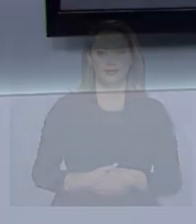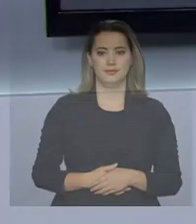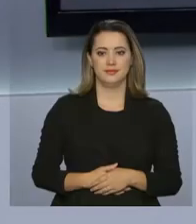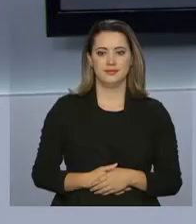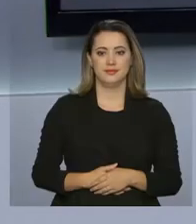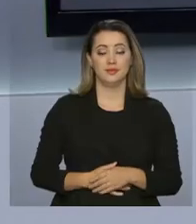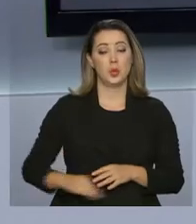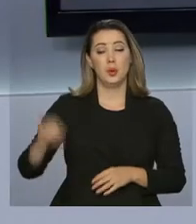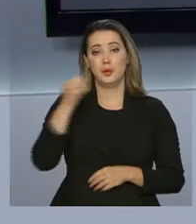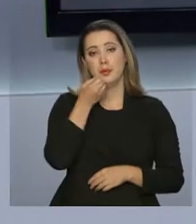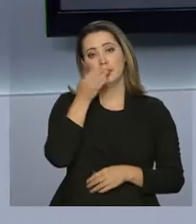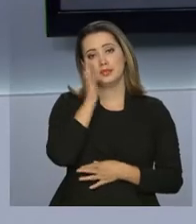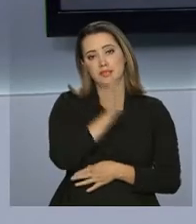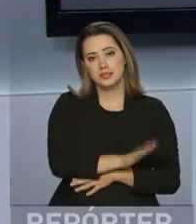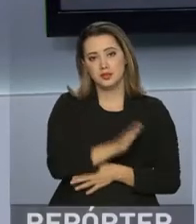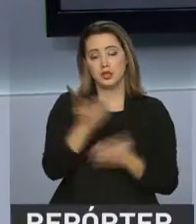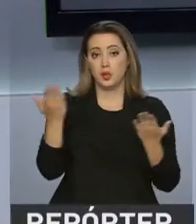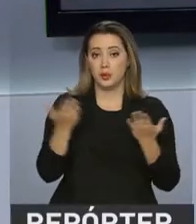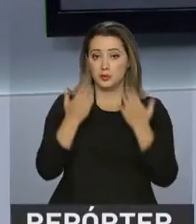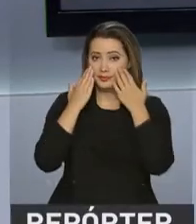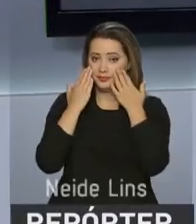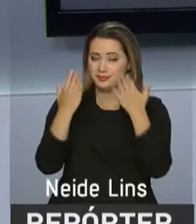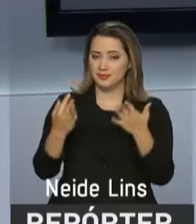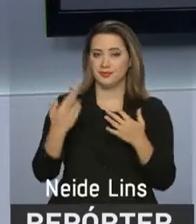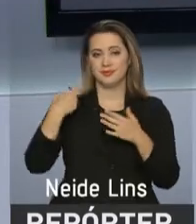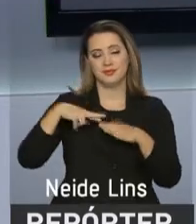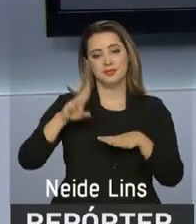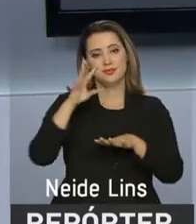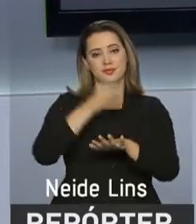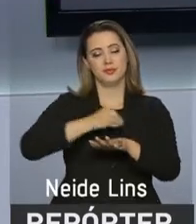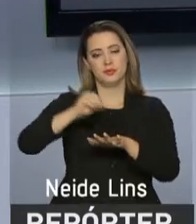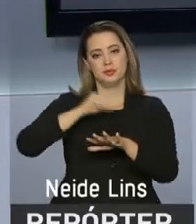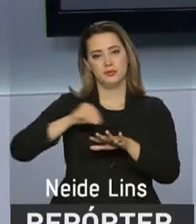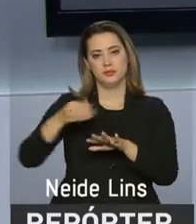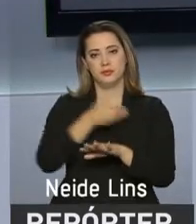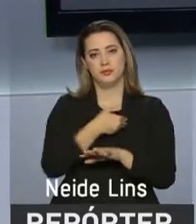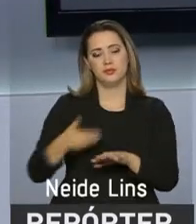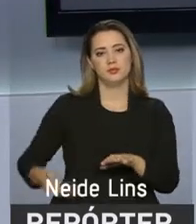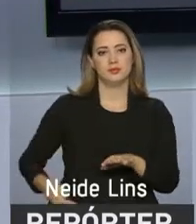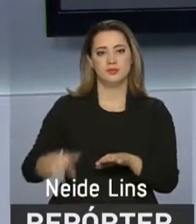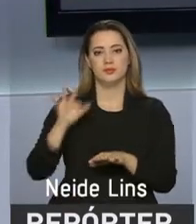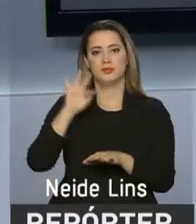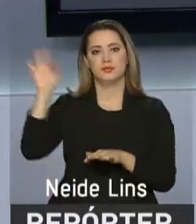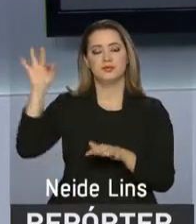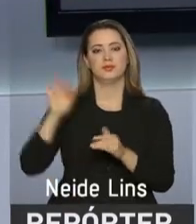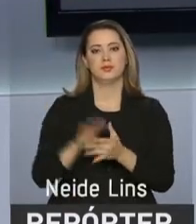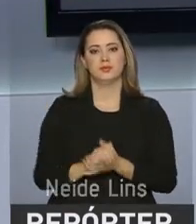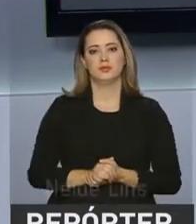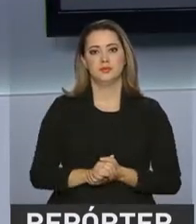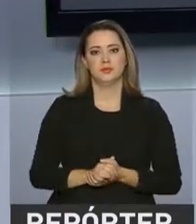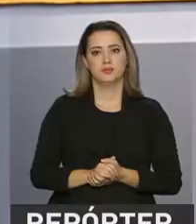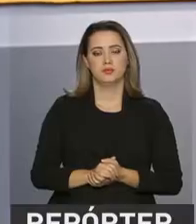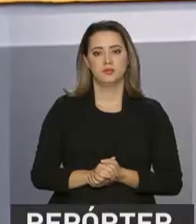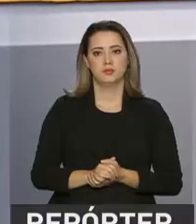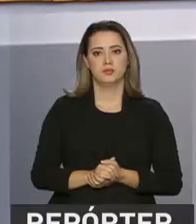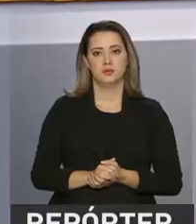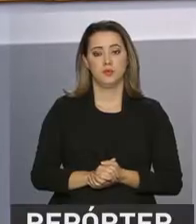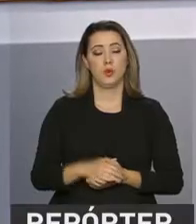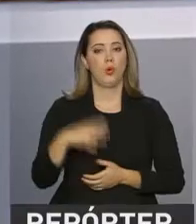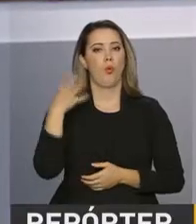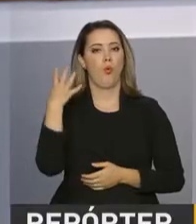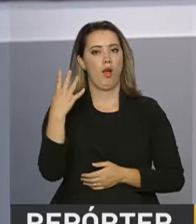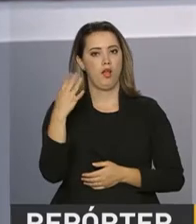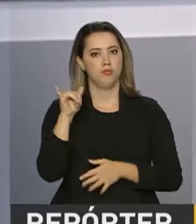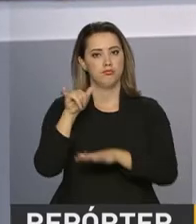olá boa tarde começa agora mais uma edição do repórter nbr com as notícias do governo federal mais